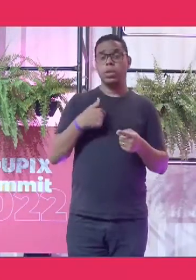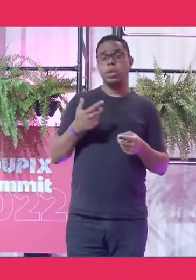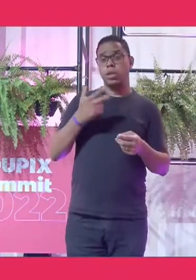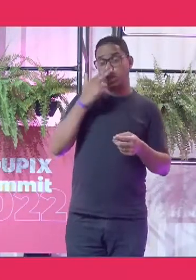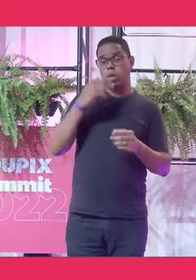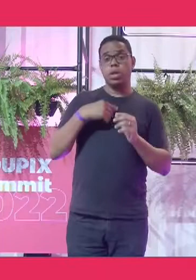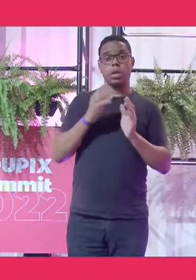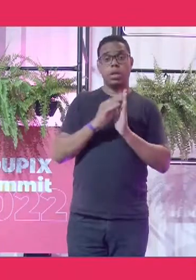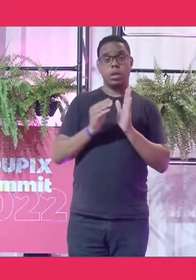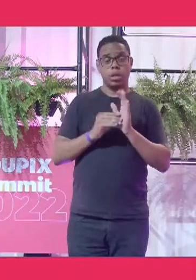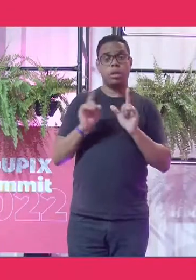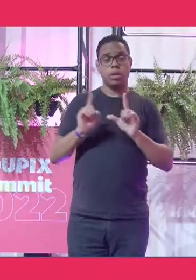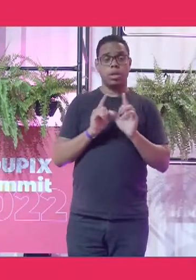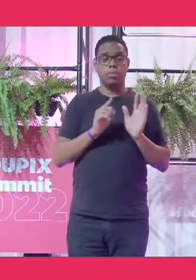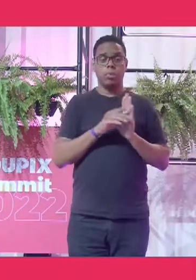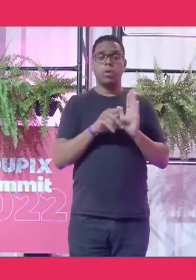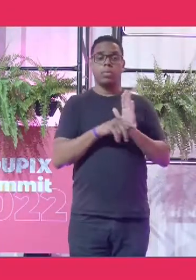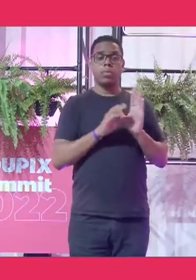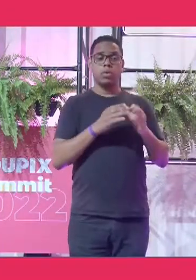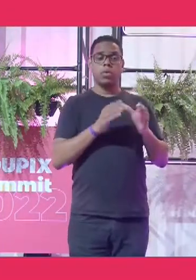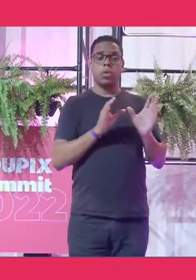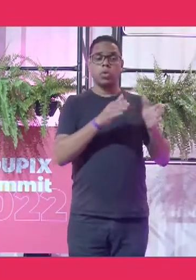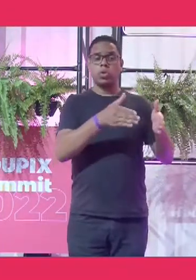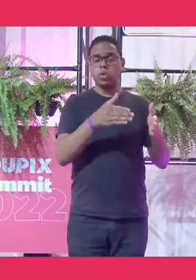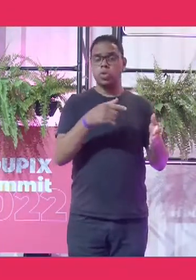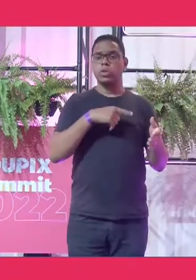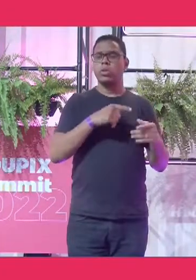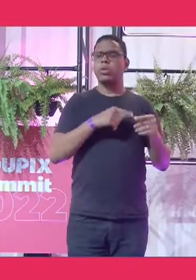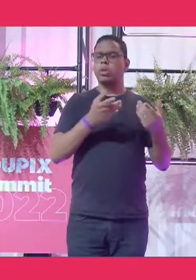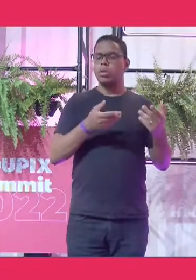uma criadora nichada. E esse dia eu falei, nossa, mas eu tenho números